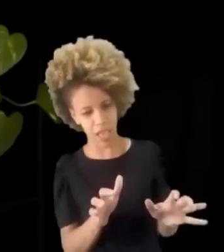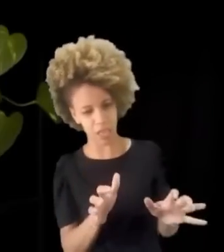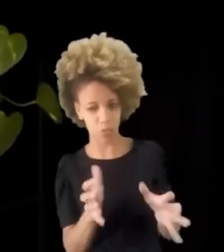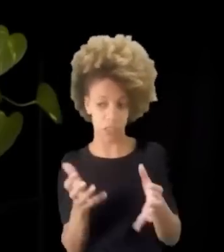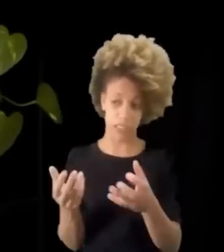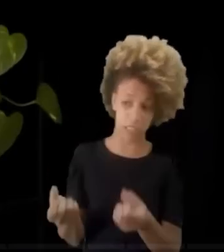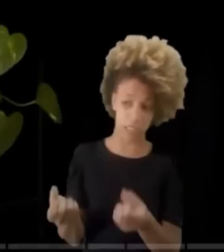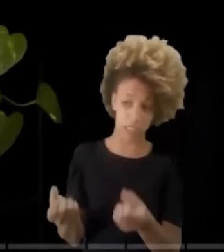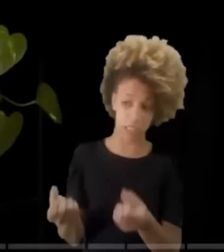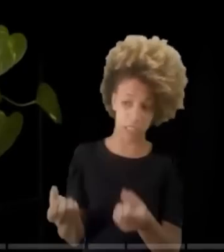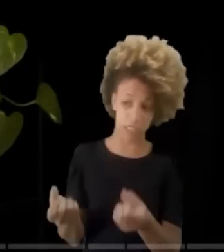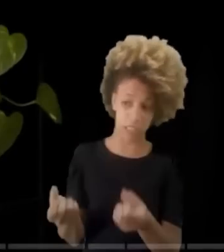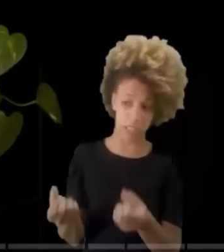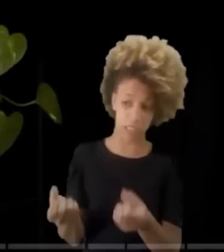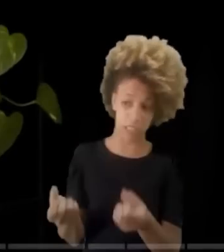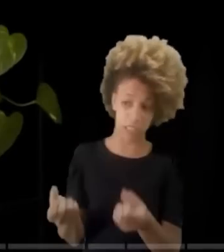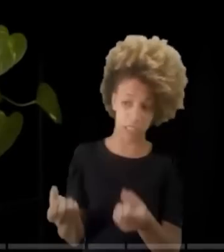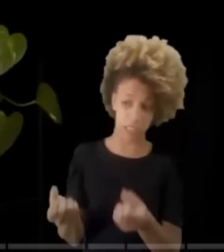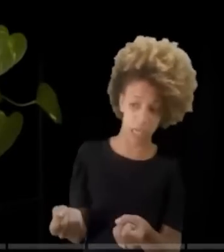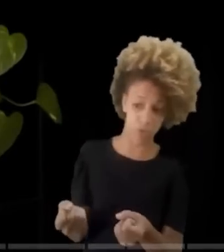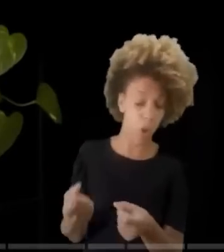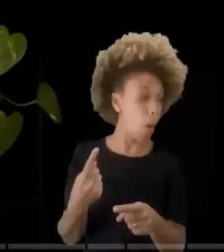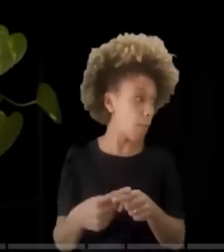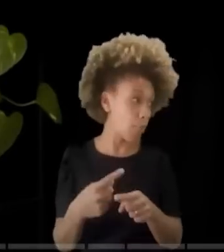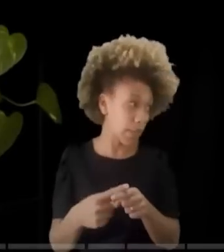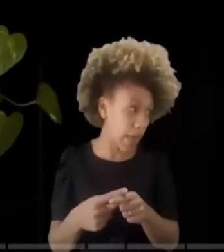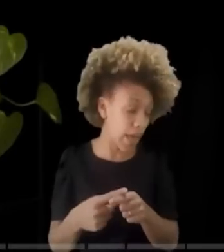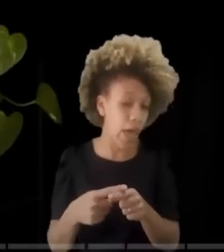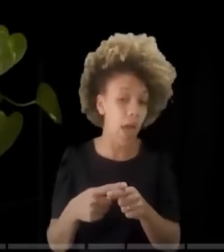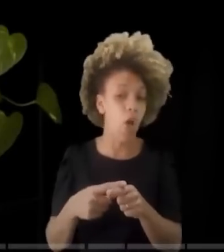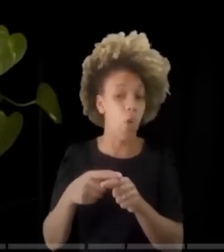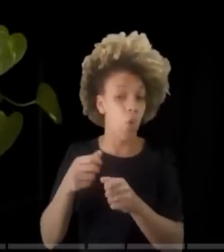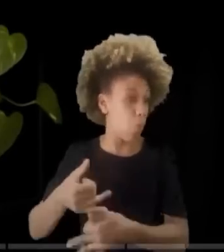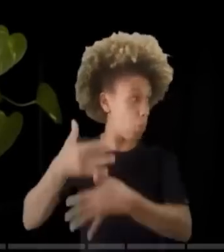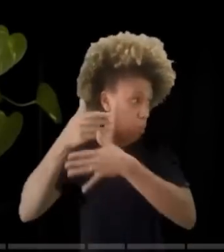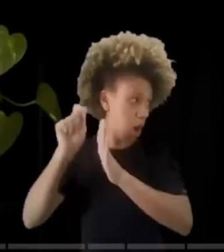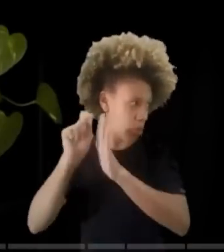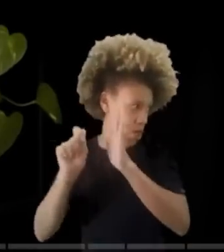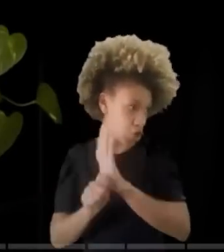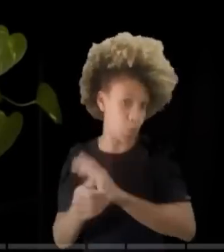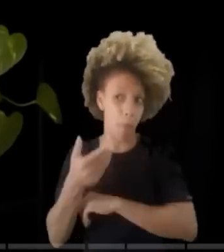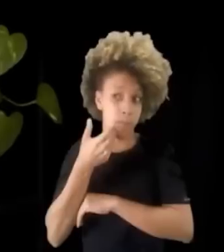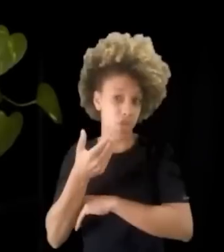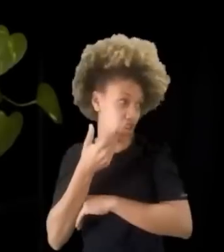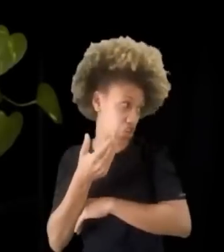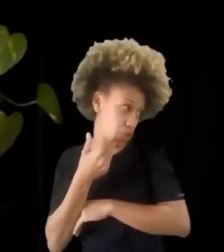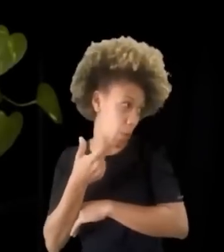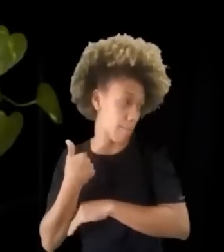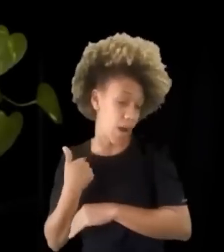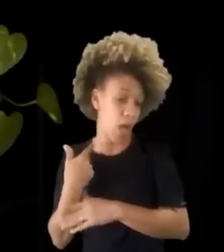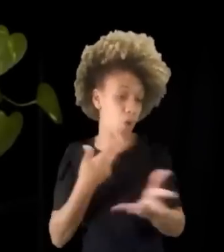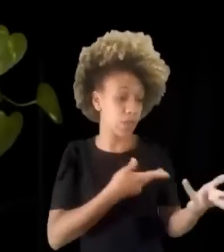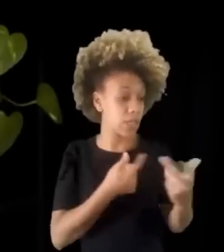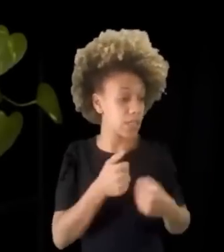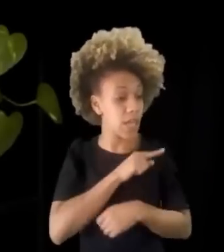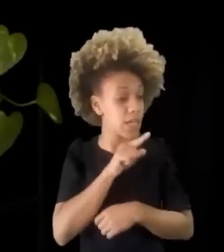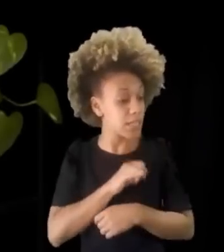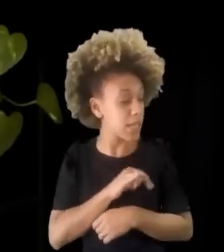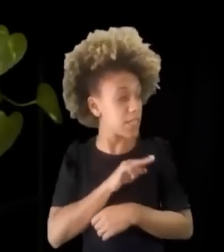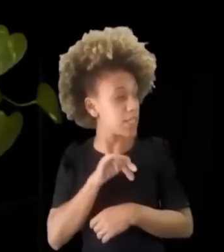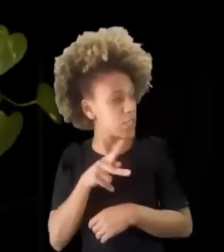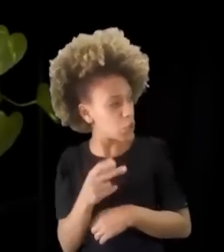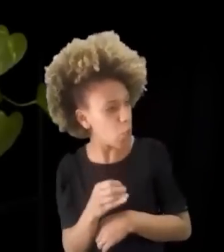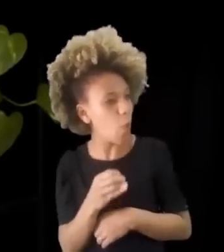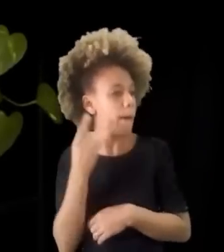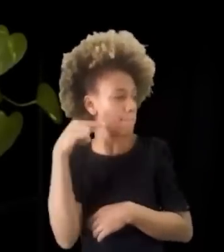porque se render a galera último tá pedindo para eu trazer o Zezinho